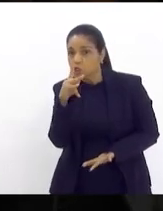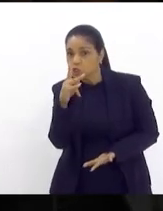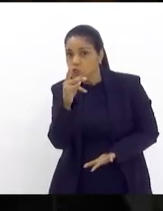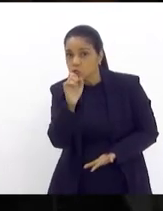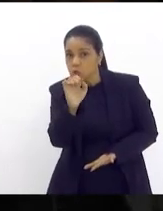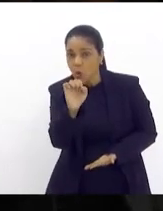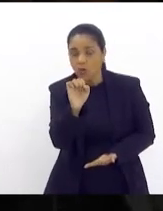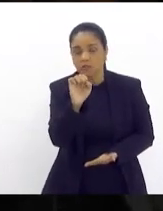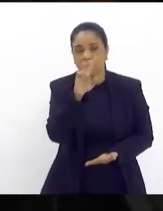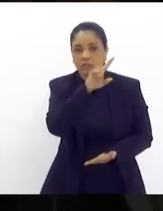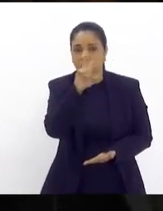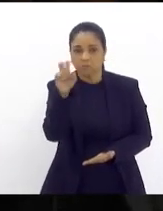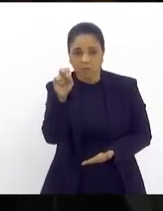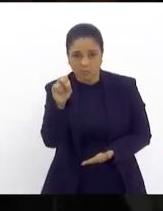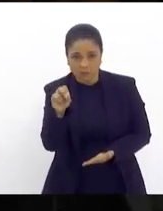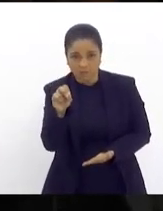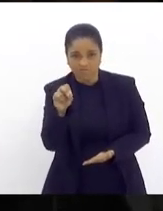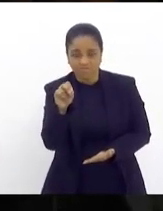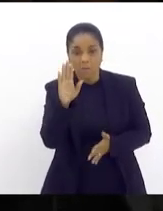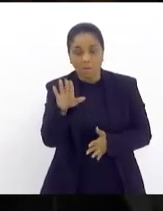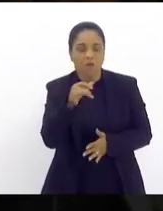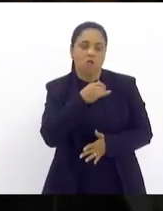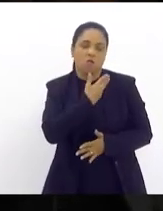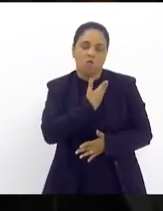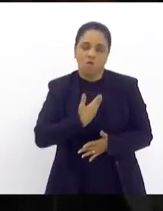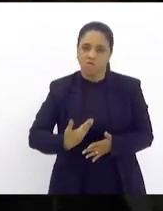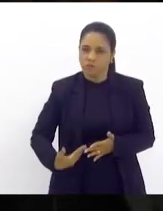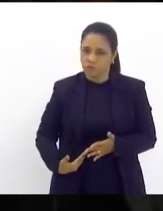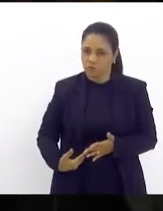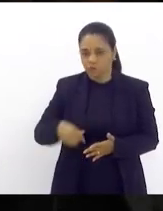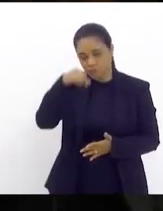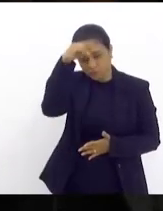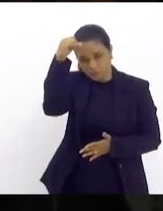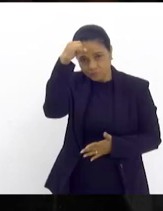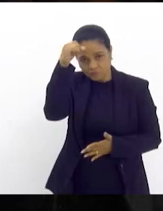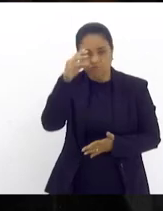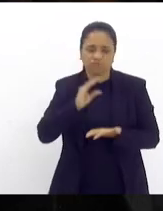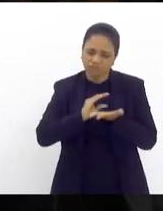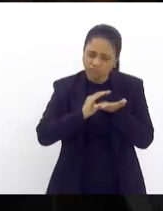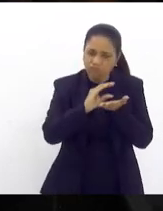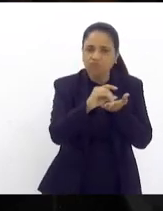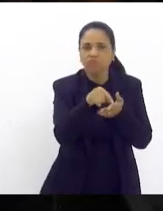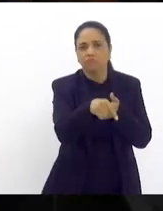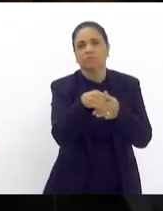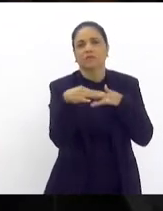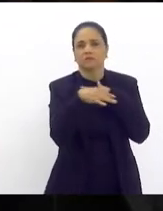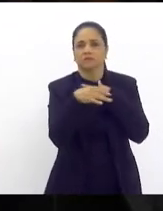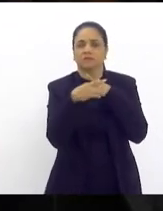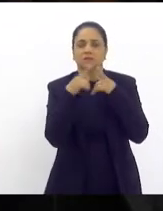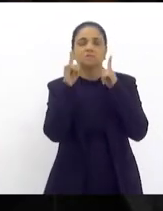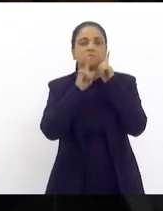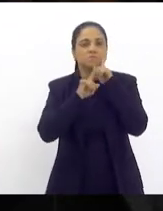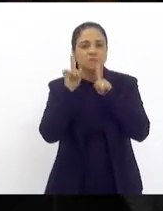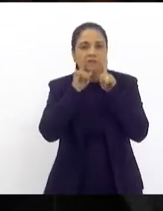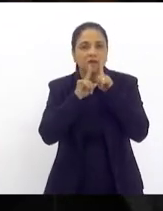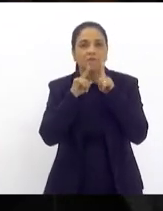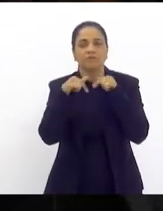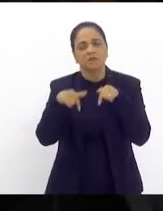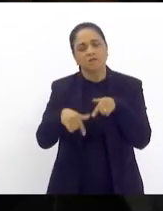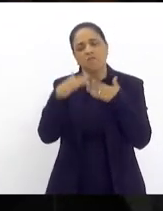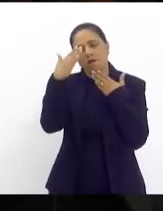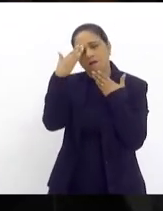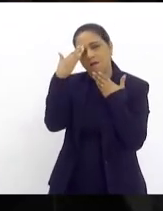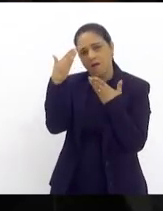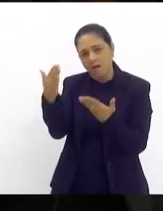mais que o governador não deixou de fora do investimento do Estado então fica aqui o meu agradecimento